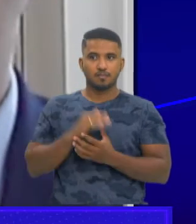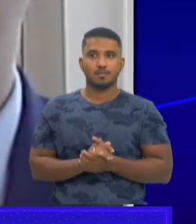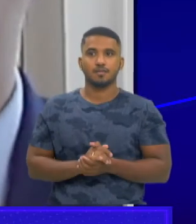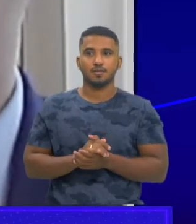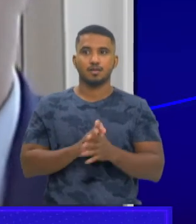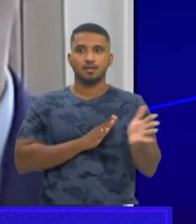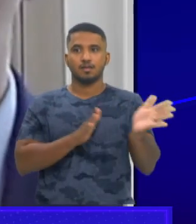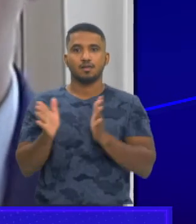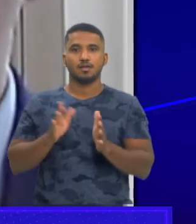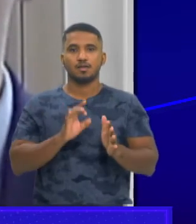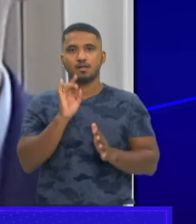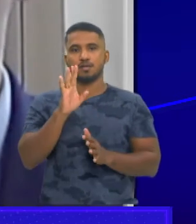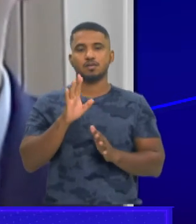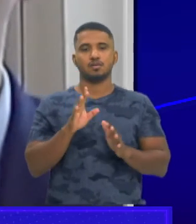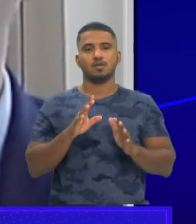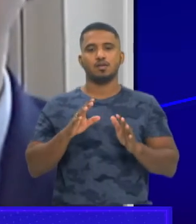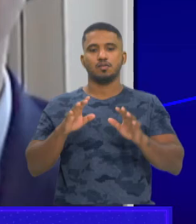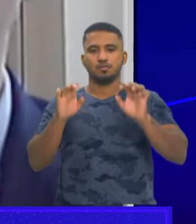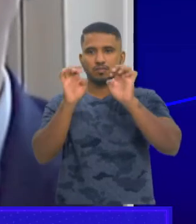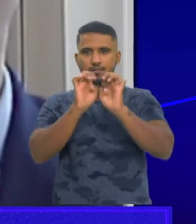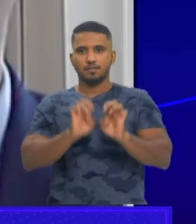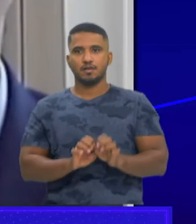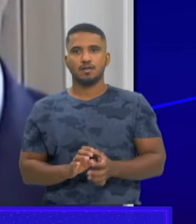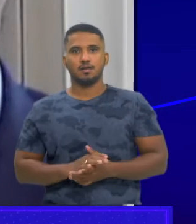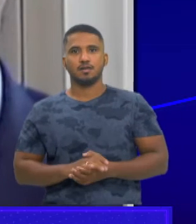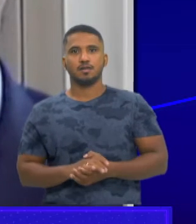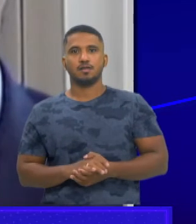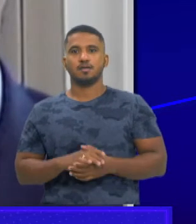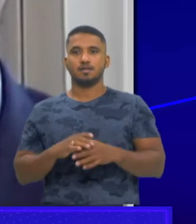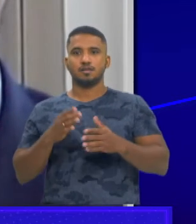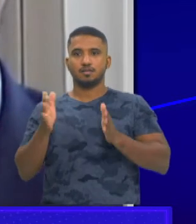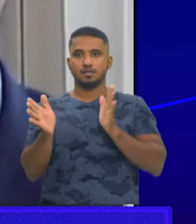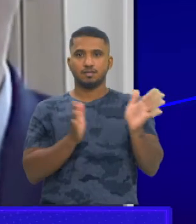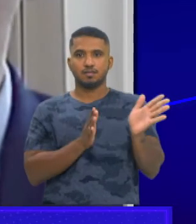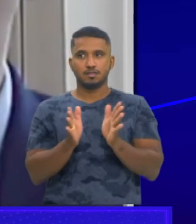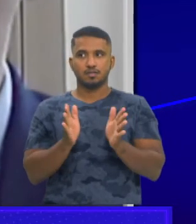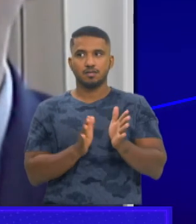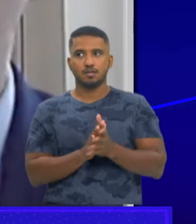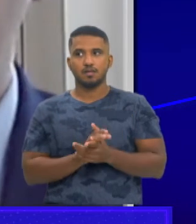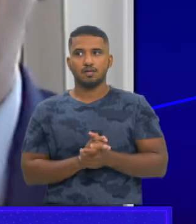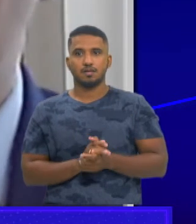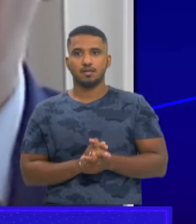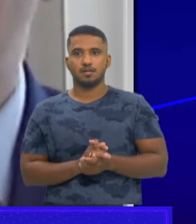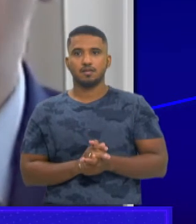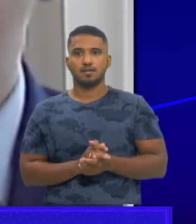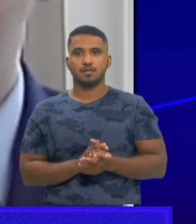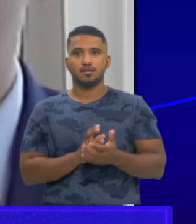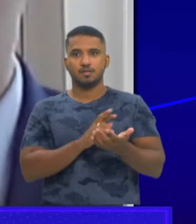falei agora há pouco, acessibilidade não se trata só de questões físicas. A acessibilidade,